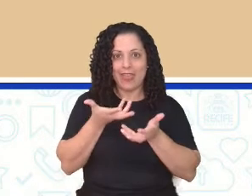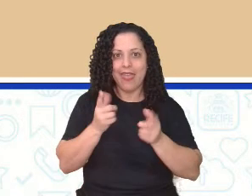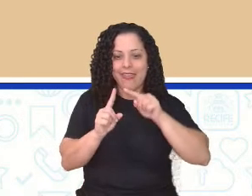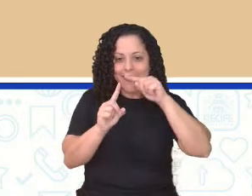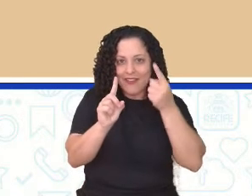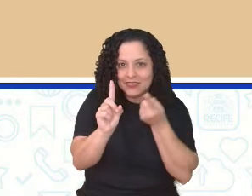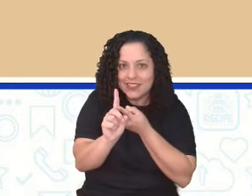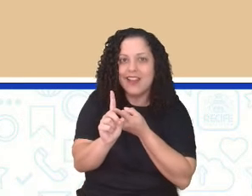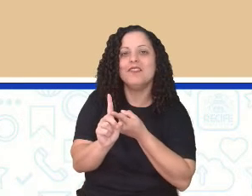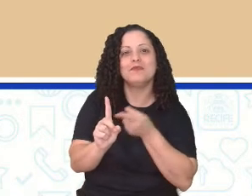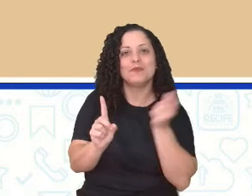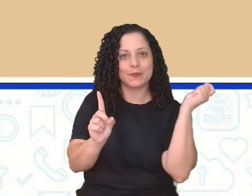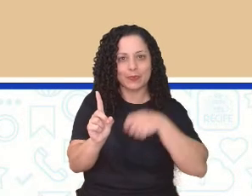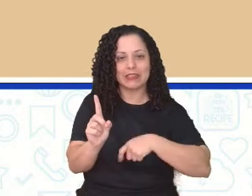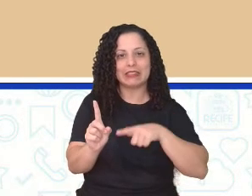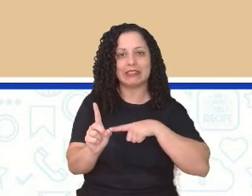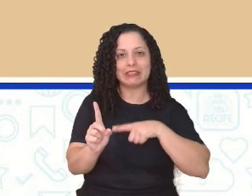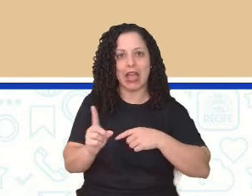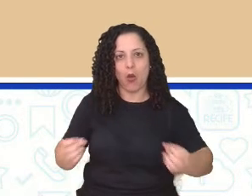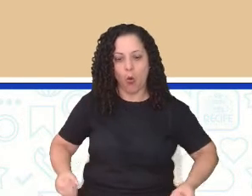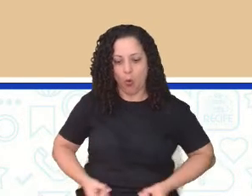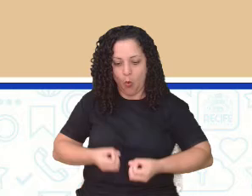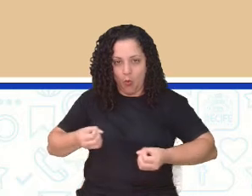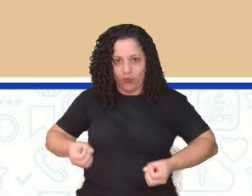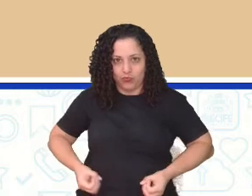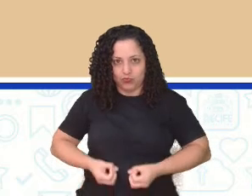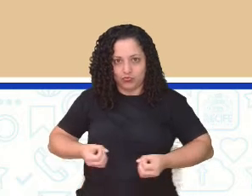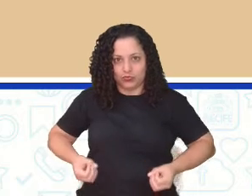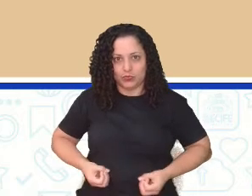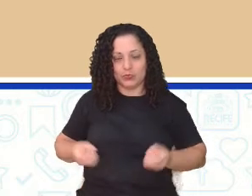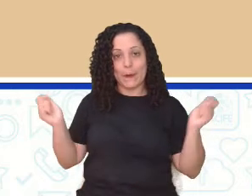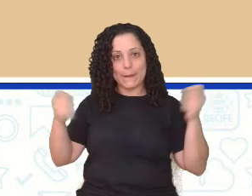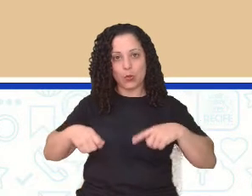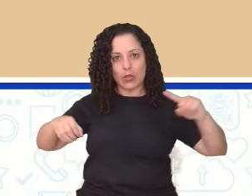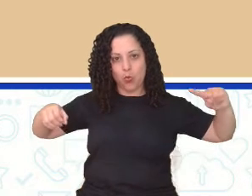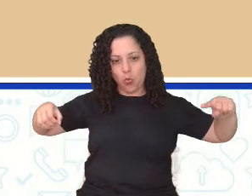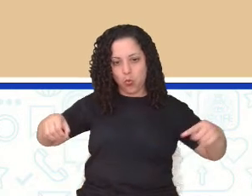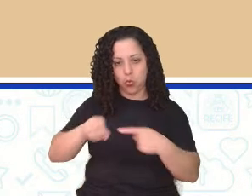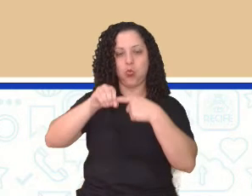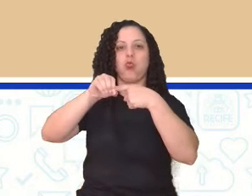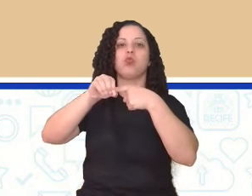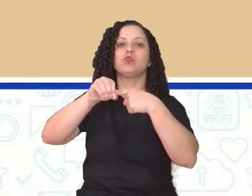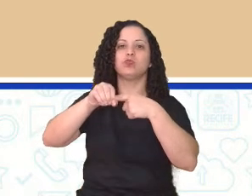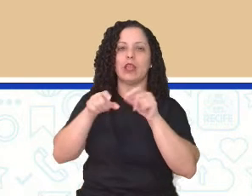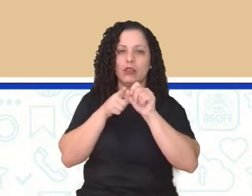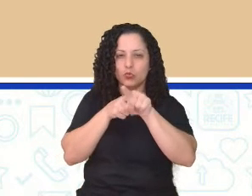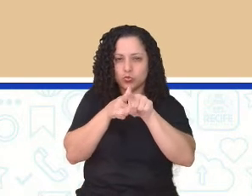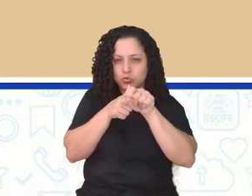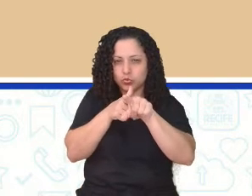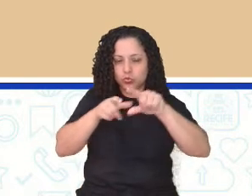engravidar e ela estiver ovulando bem, vai ter aquela questão do encontro do óvulo com o